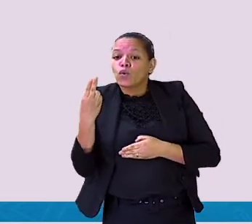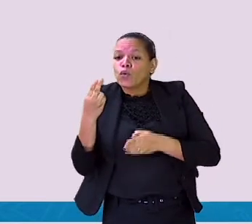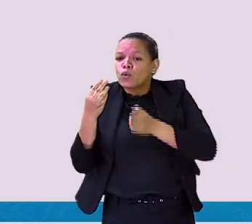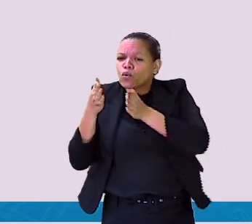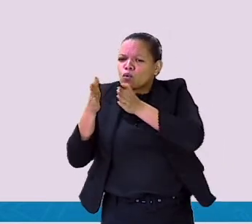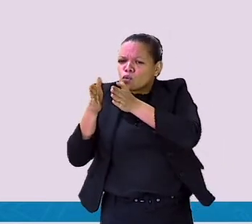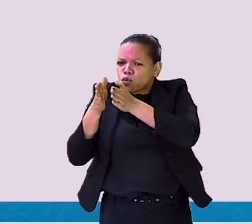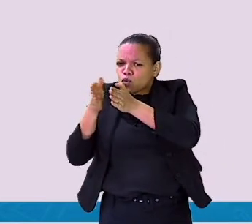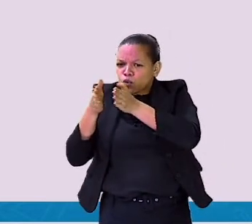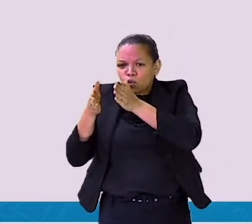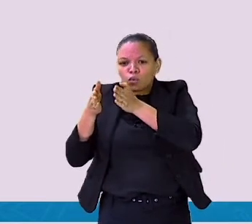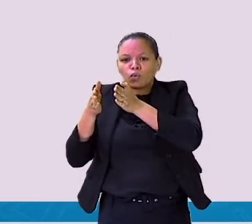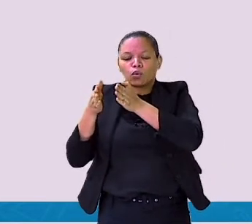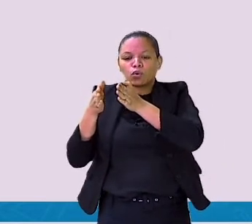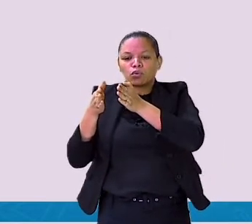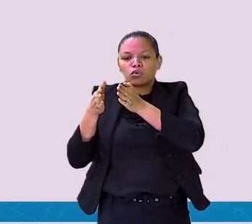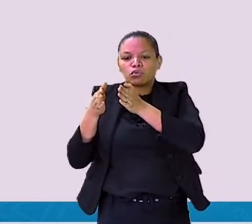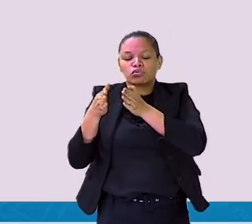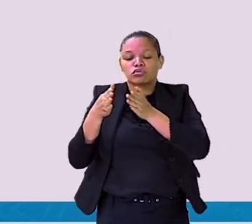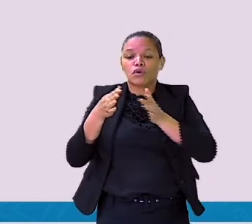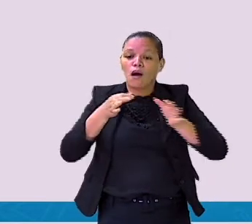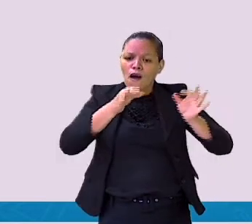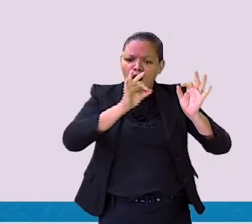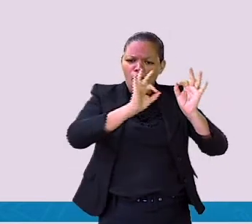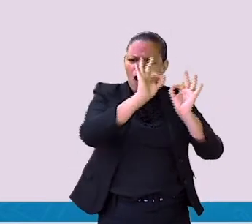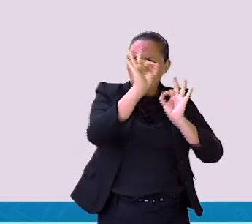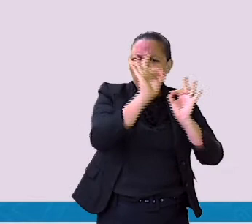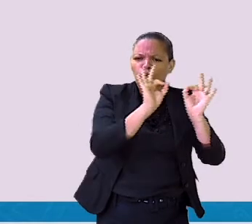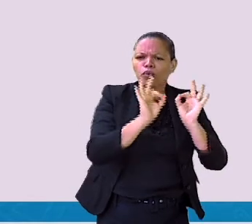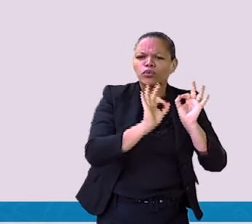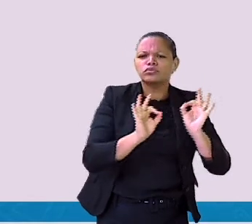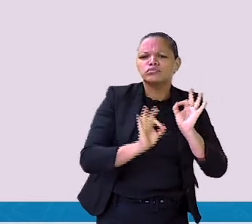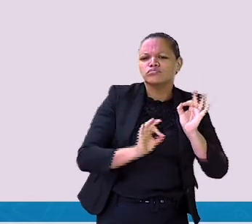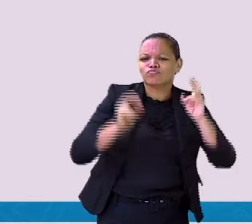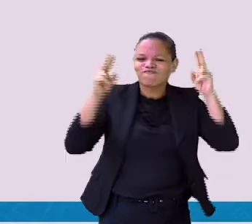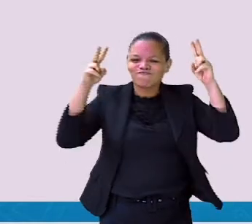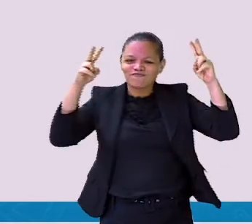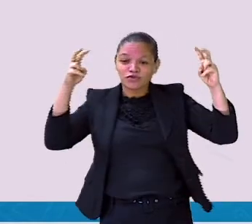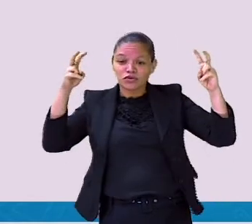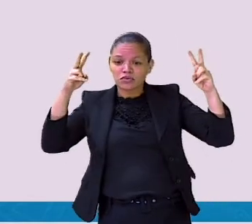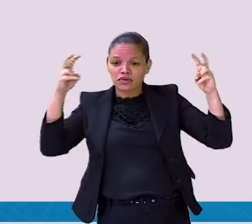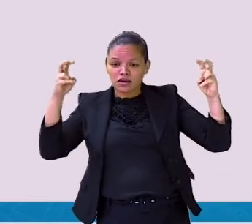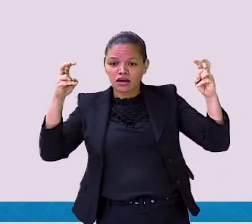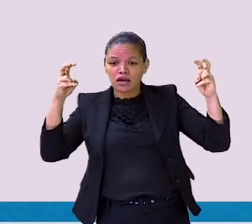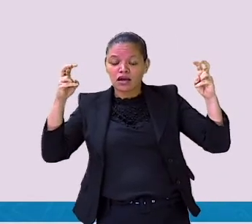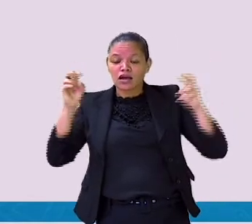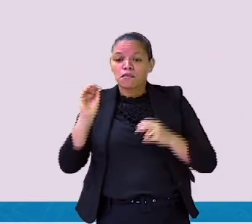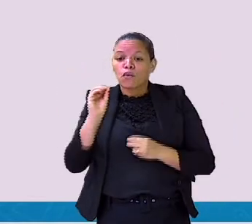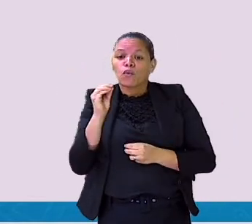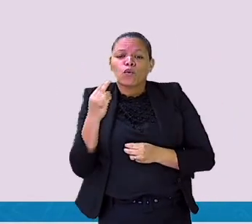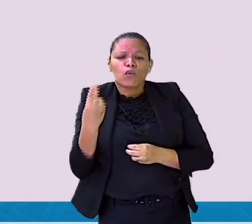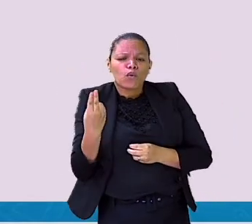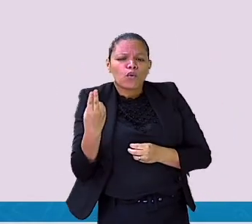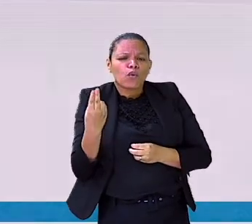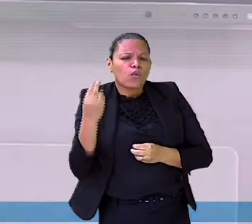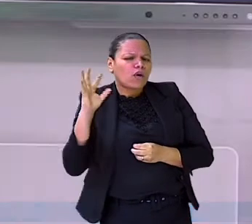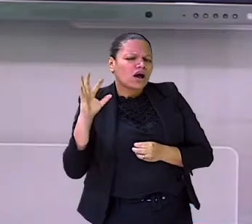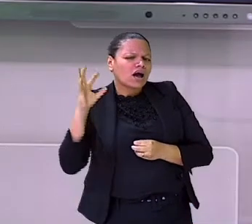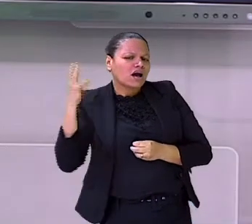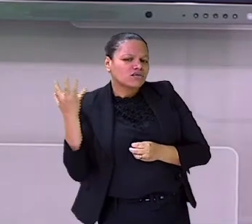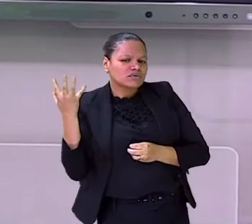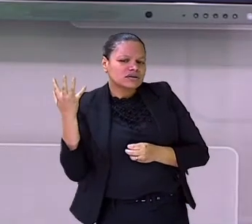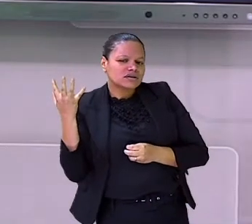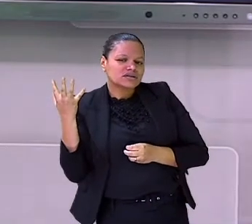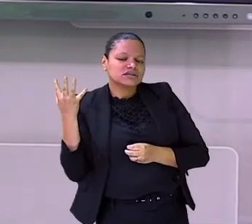organização dos assuntos apresentados ou com ações ocorridas em uma